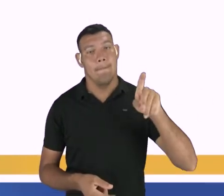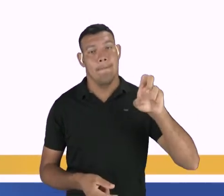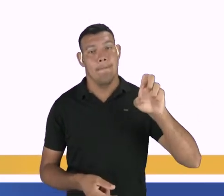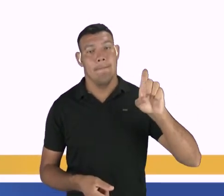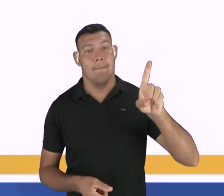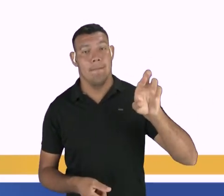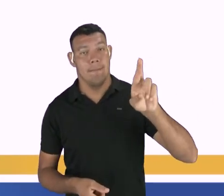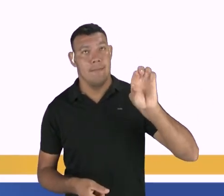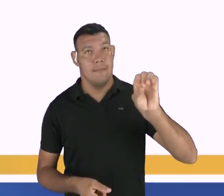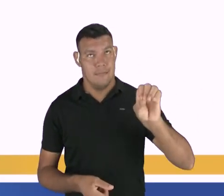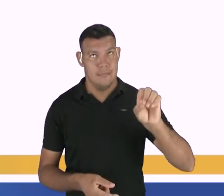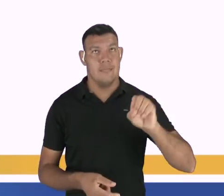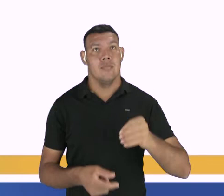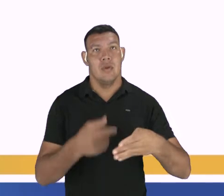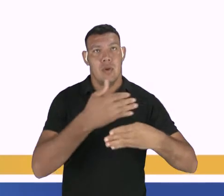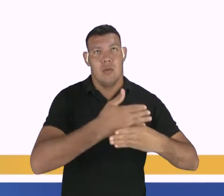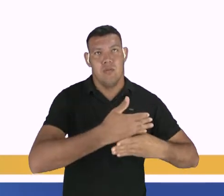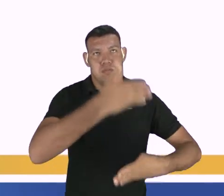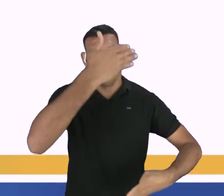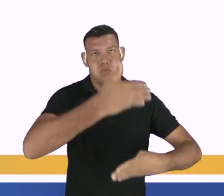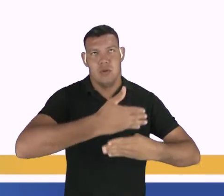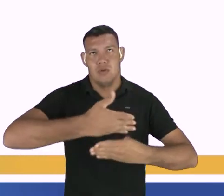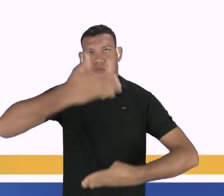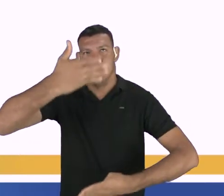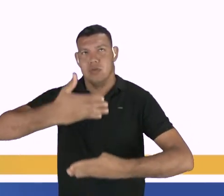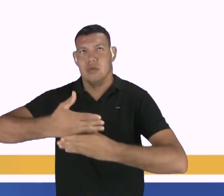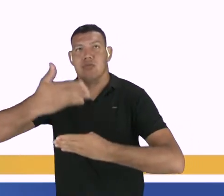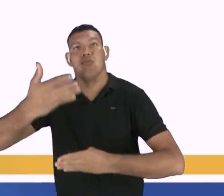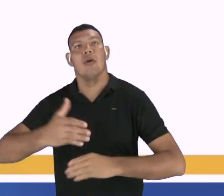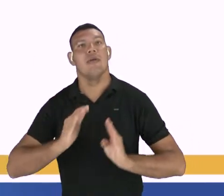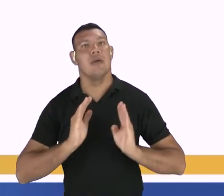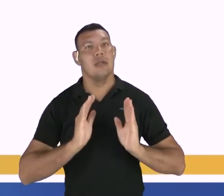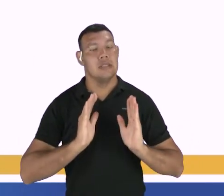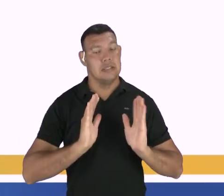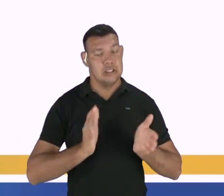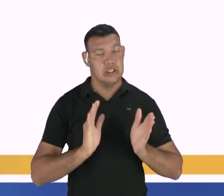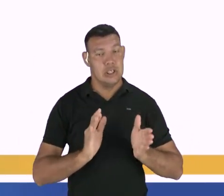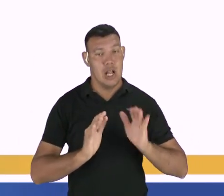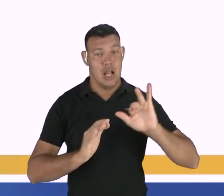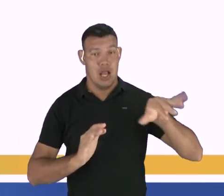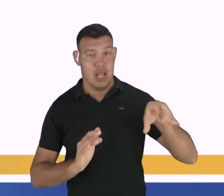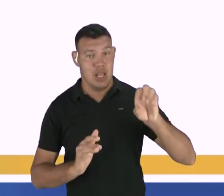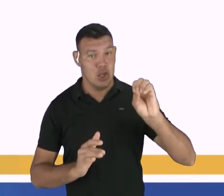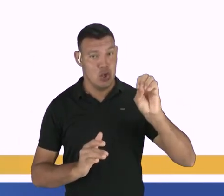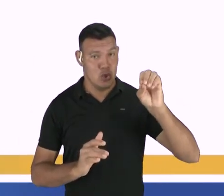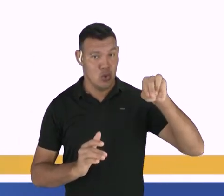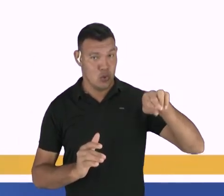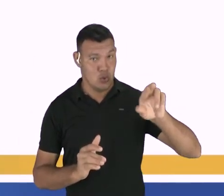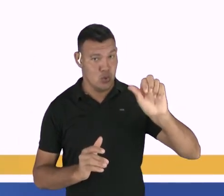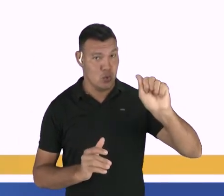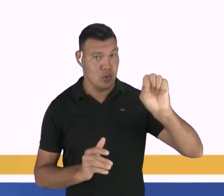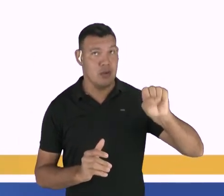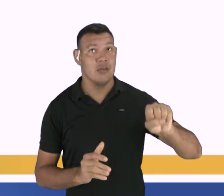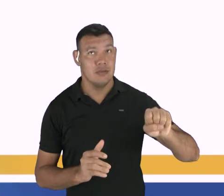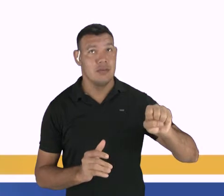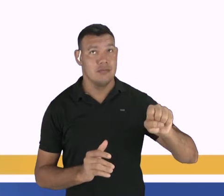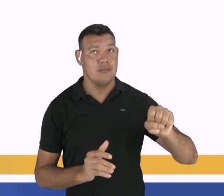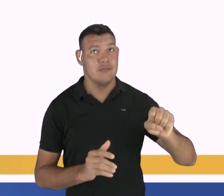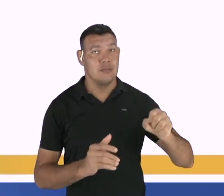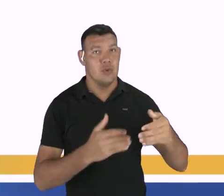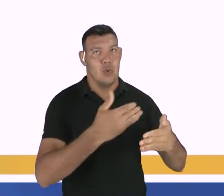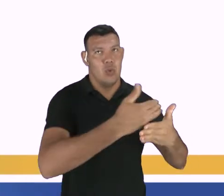muro e Pedro construiu 1/8 desse mesmo muro. No total, que parte do muro eles já